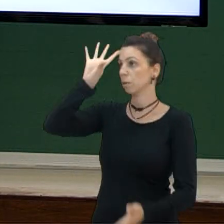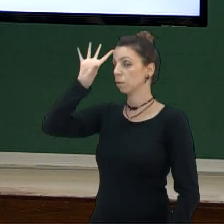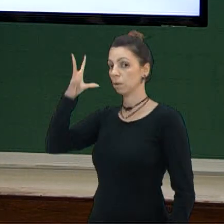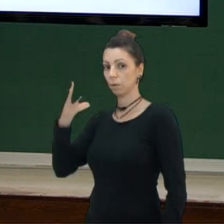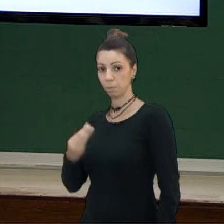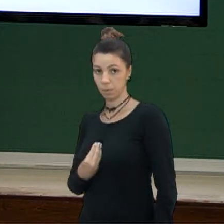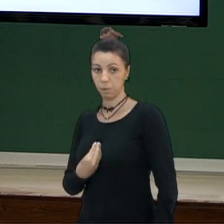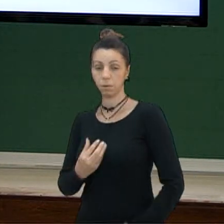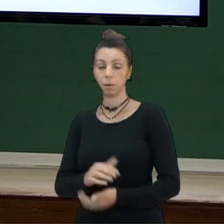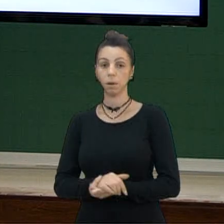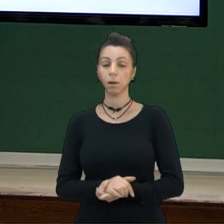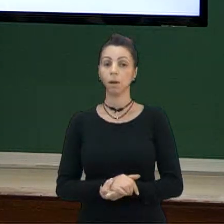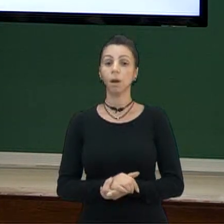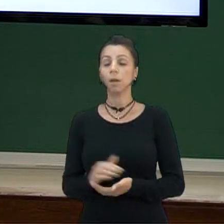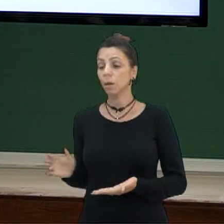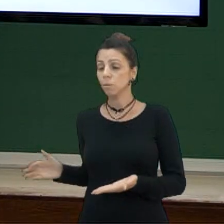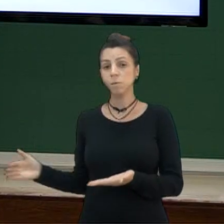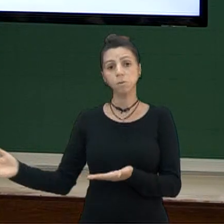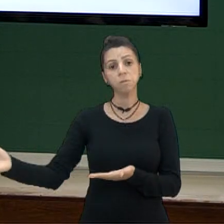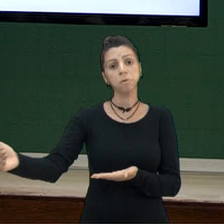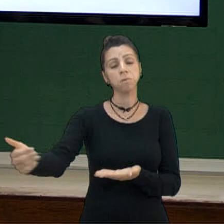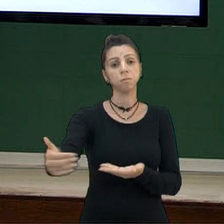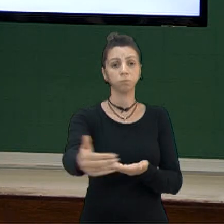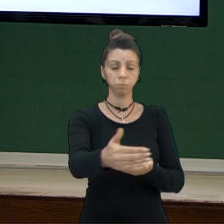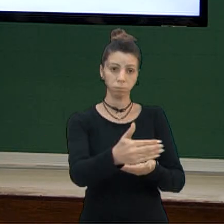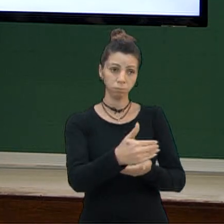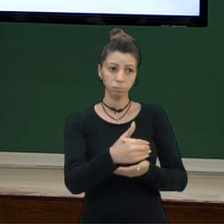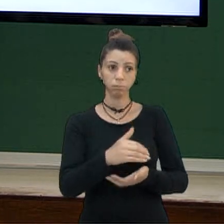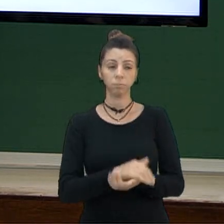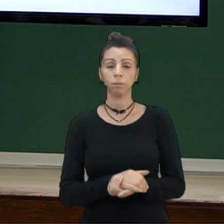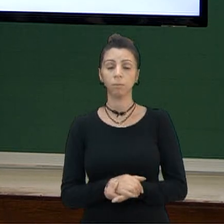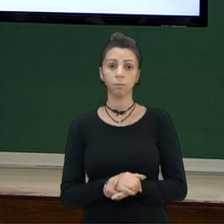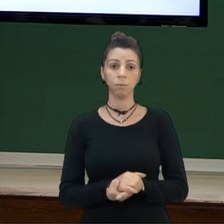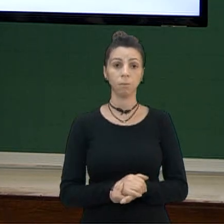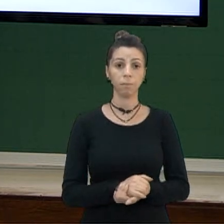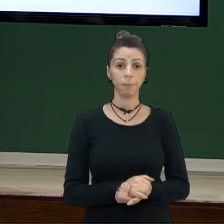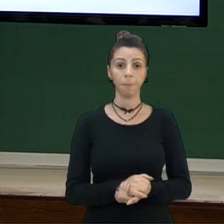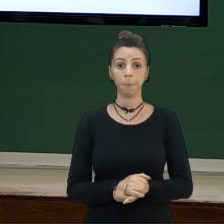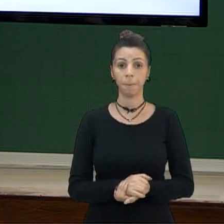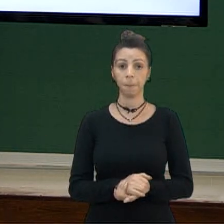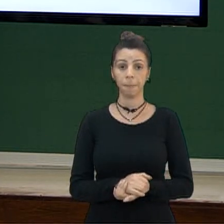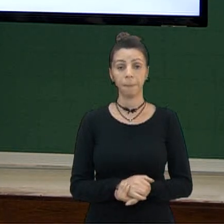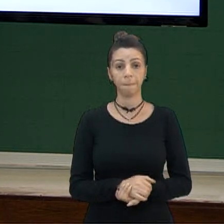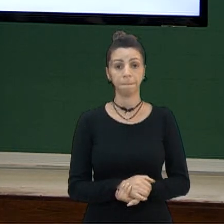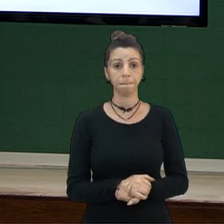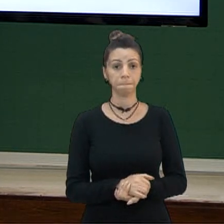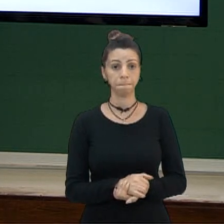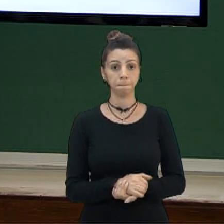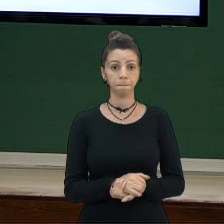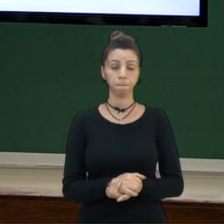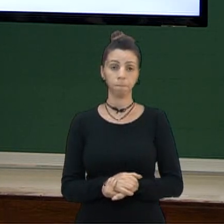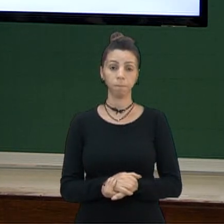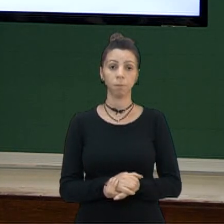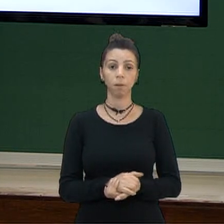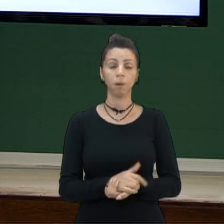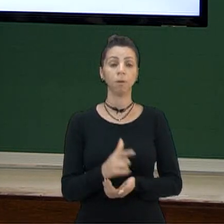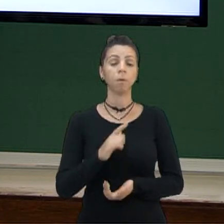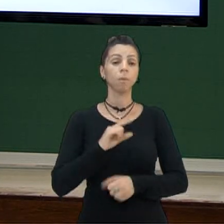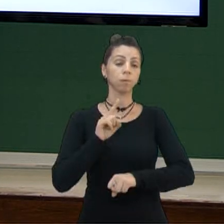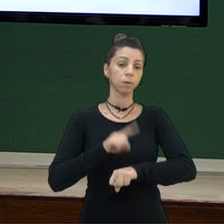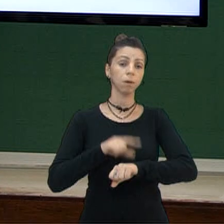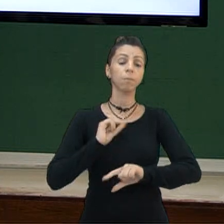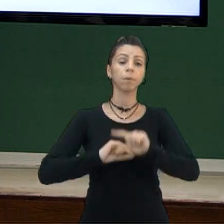as outras que iriam se juntando aos poucos. E com o tempo, né, você está vendo o crescimento